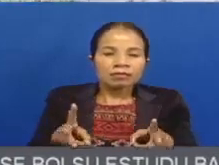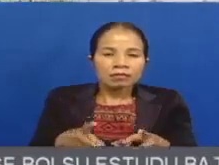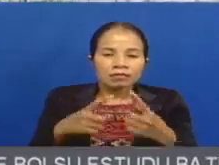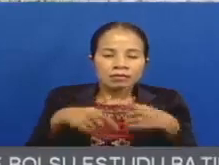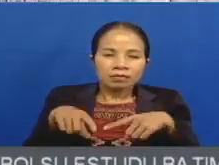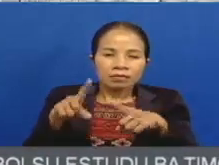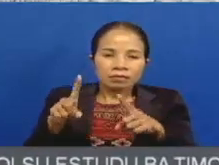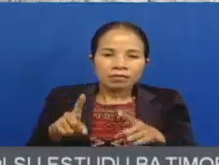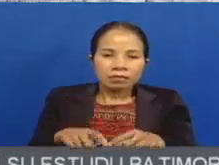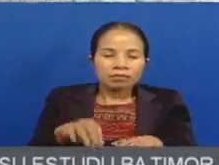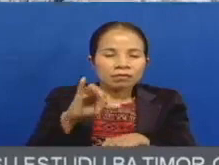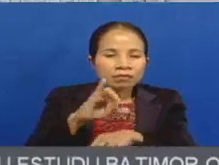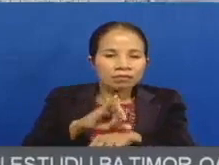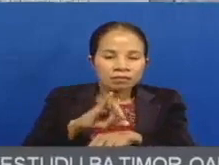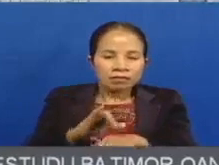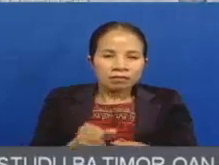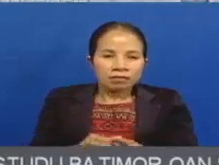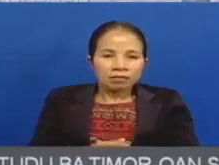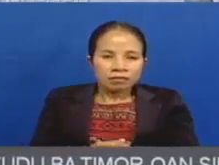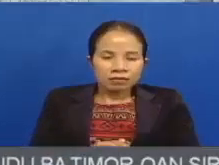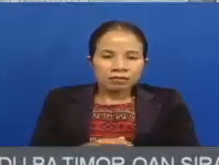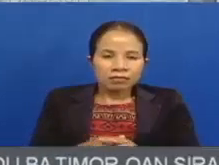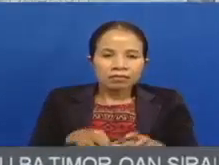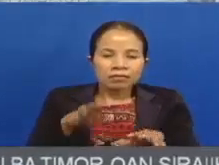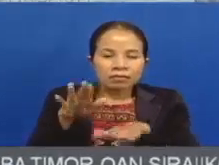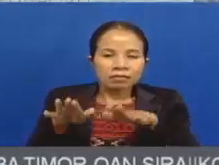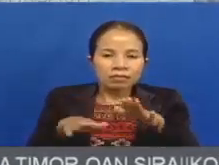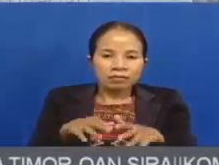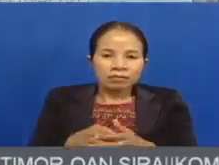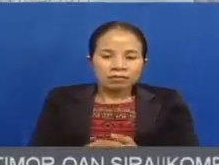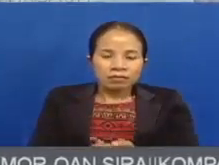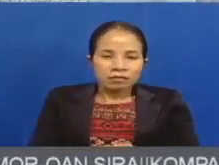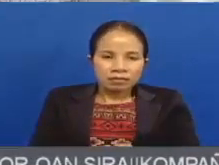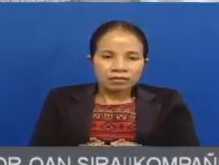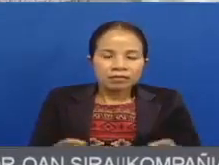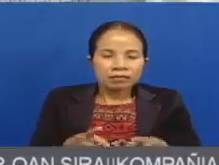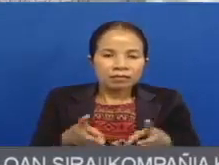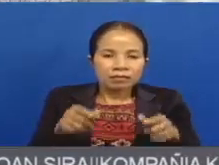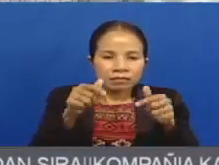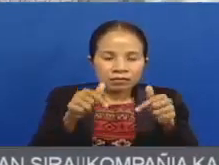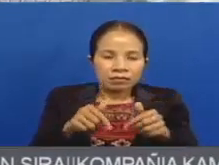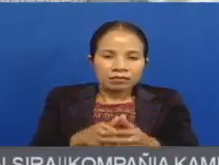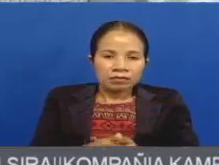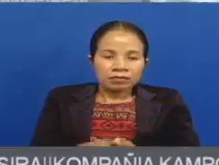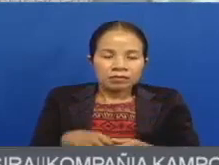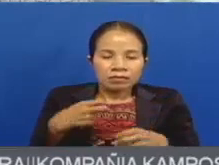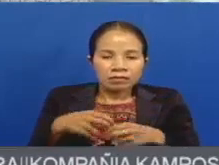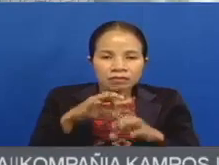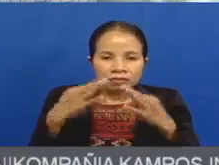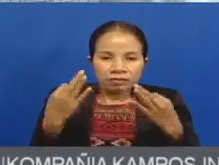bayi mukreda mu sembilan cund pusine atau bayi saya mu sembilan cund pusine. Halerik nebe